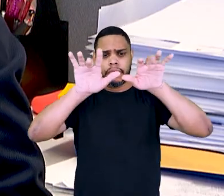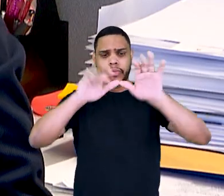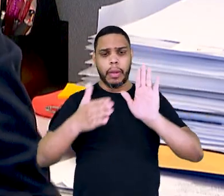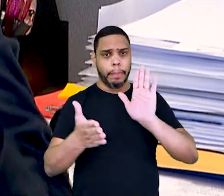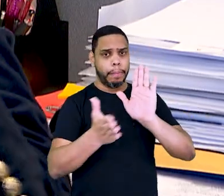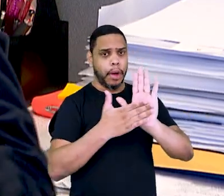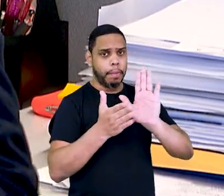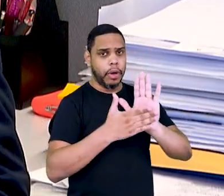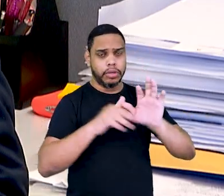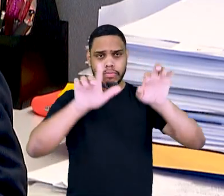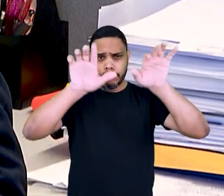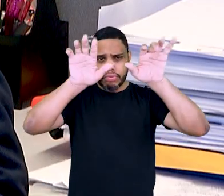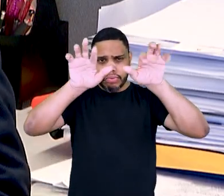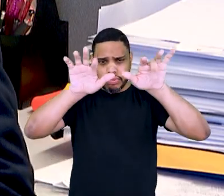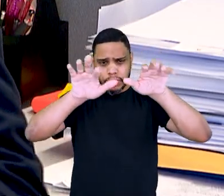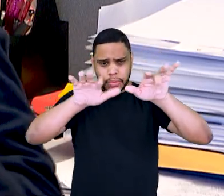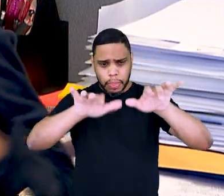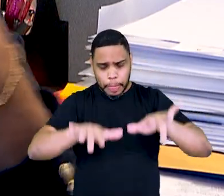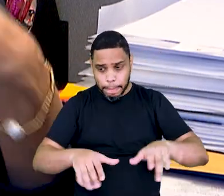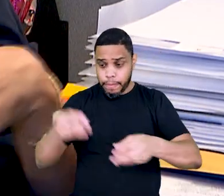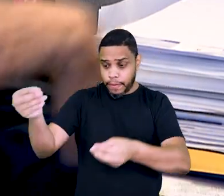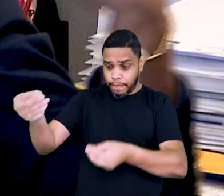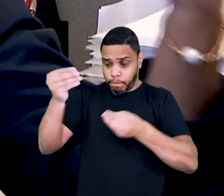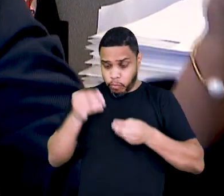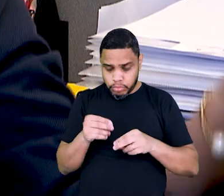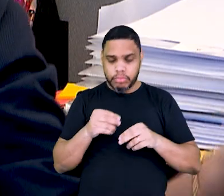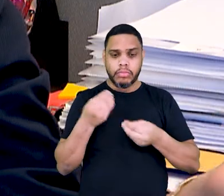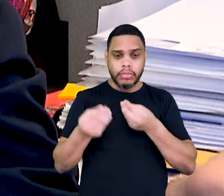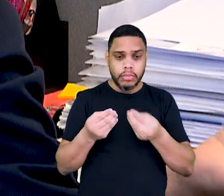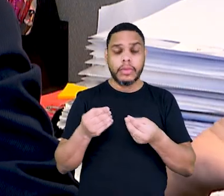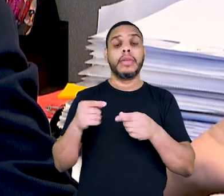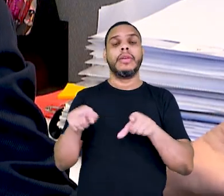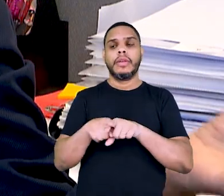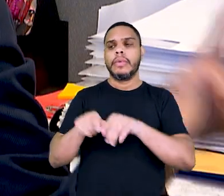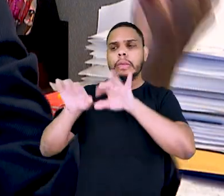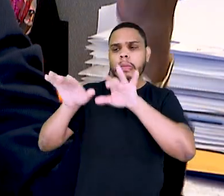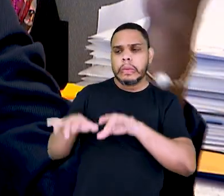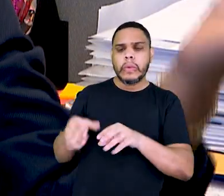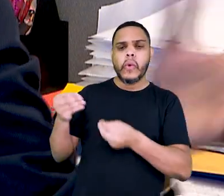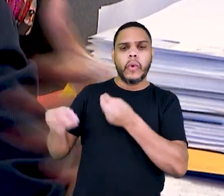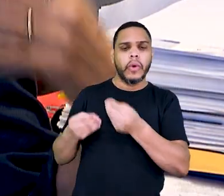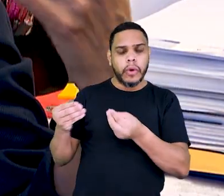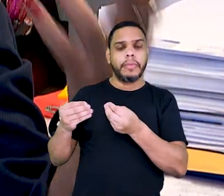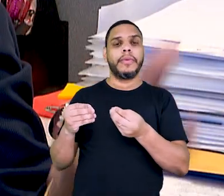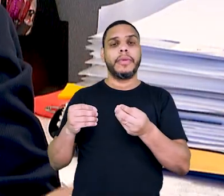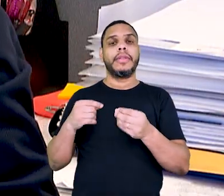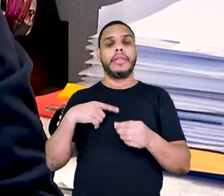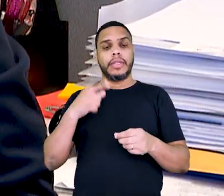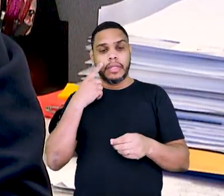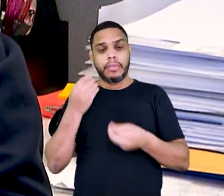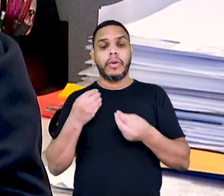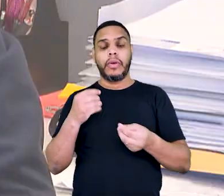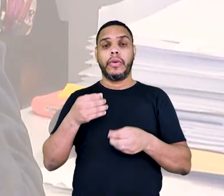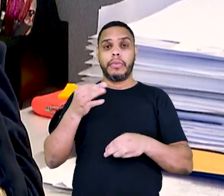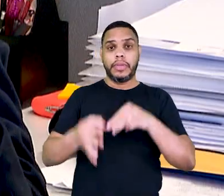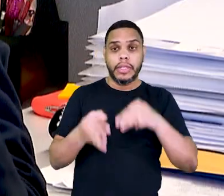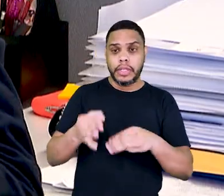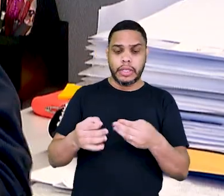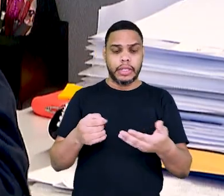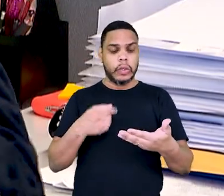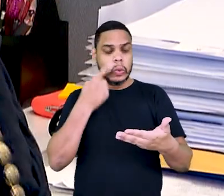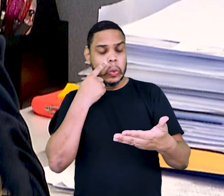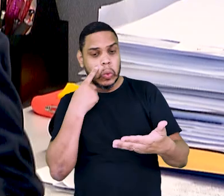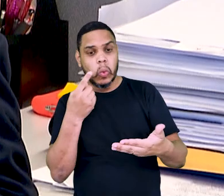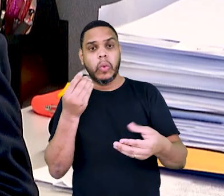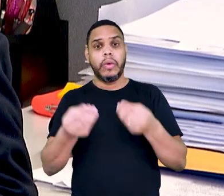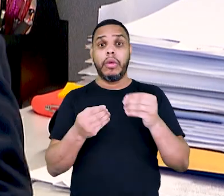minuta, ela vem para revisão, aí depois ela volta para a ministra, para os assessores. Depois que